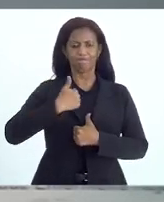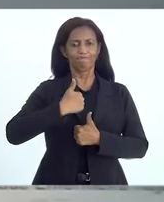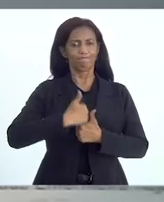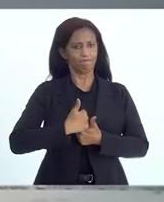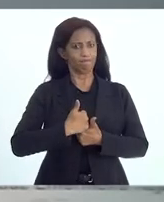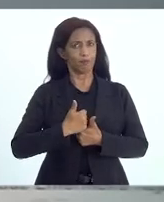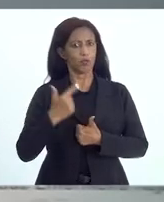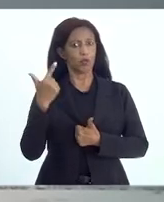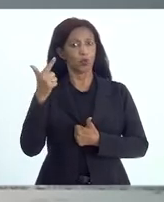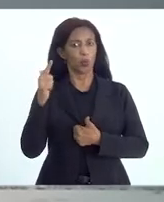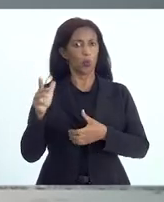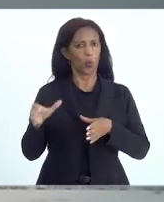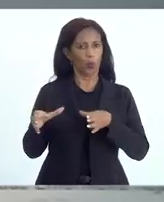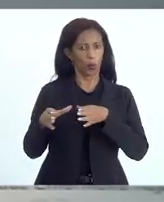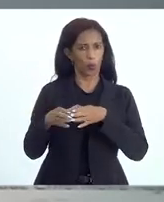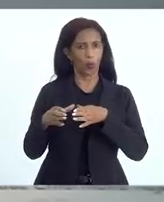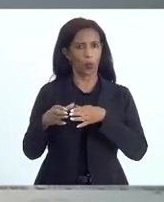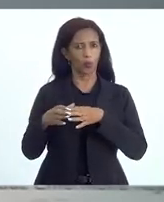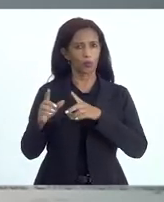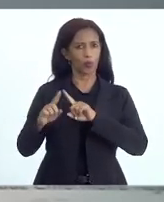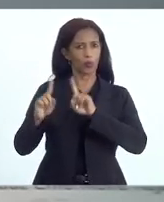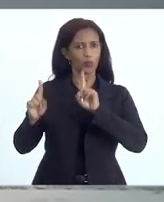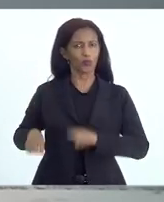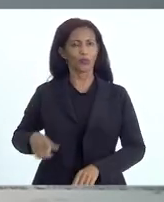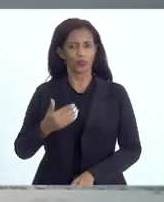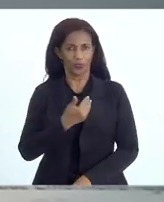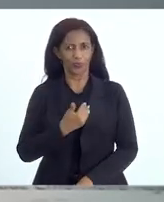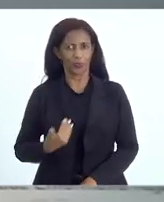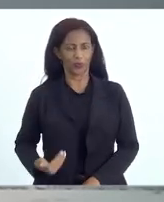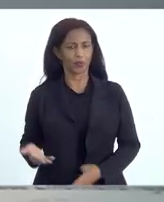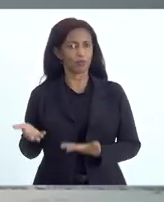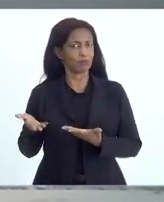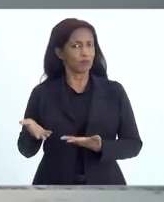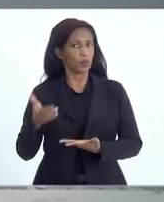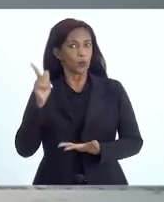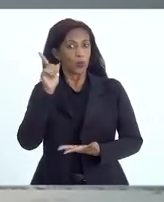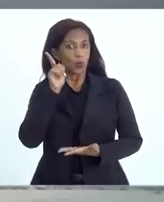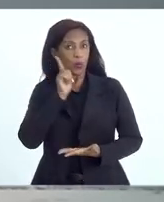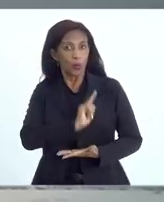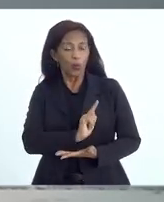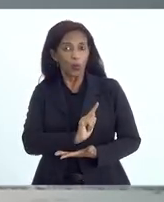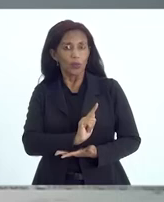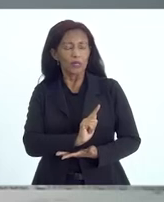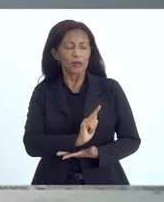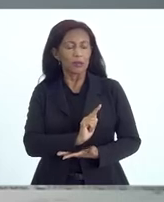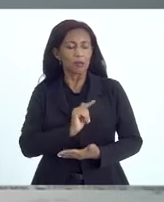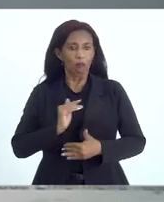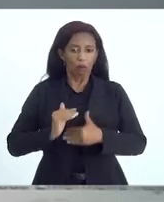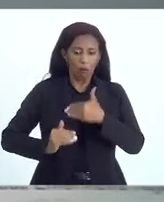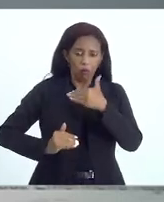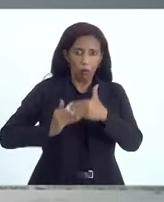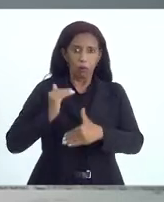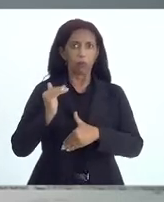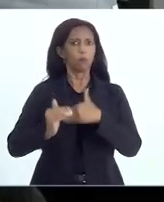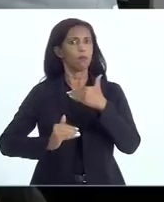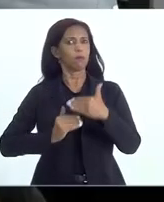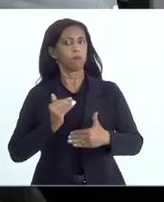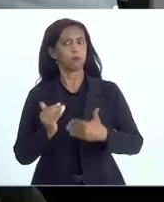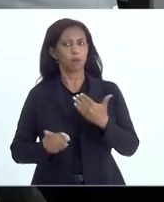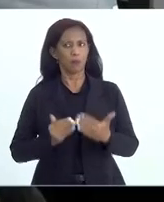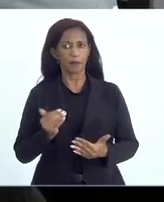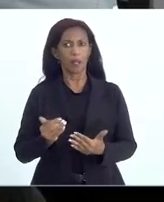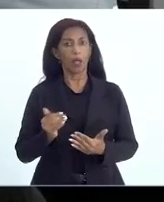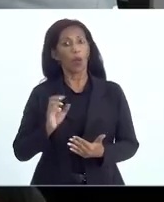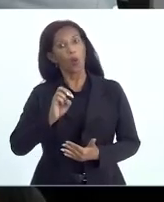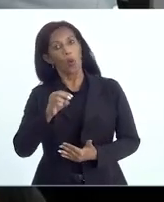através de outra comissão que a comissão de servidores públicos a gente conseguiu em avançar bastante ou